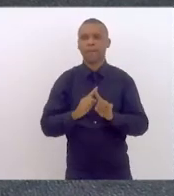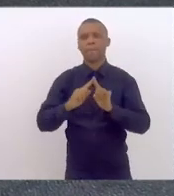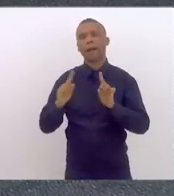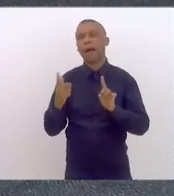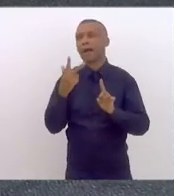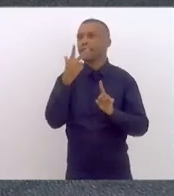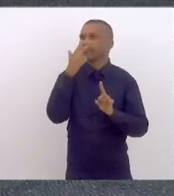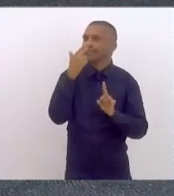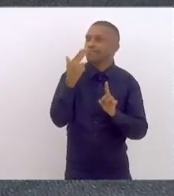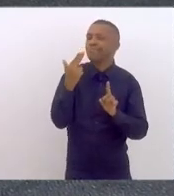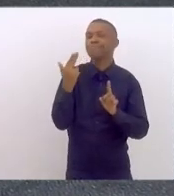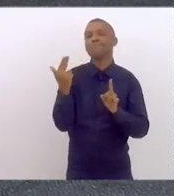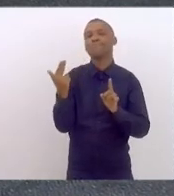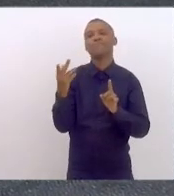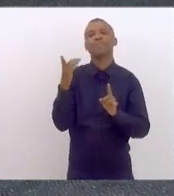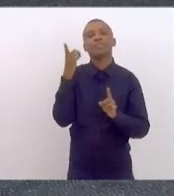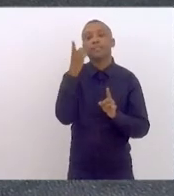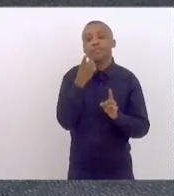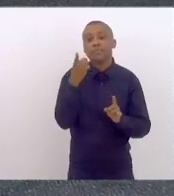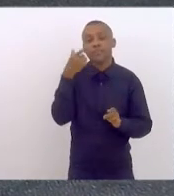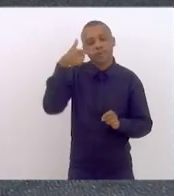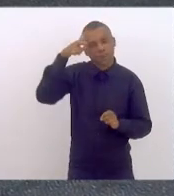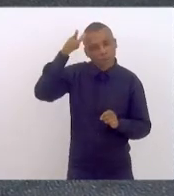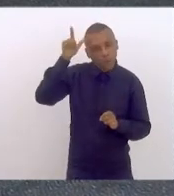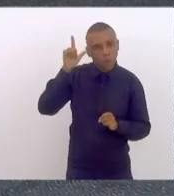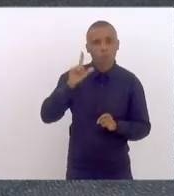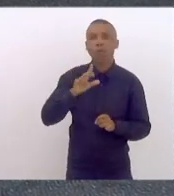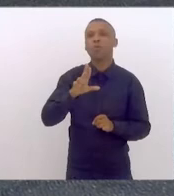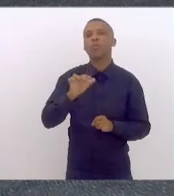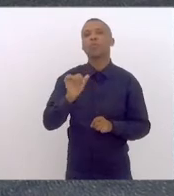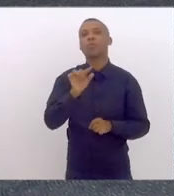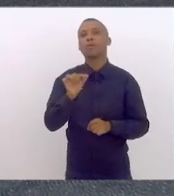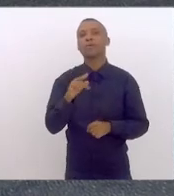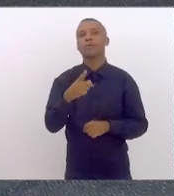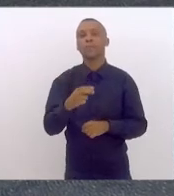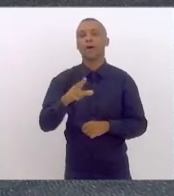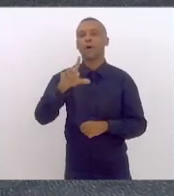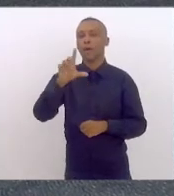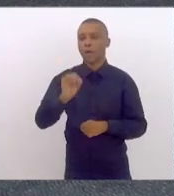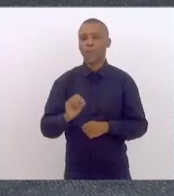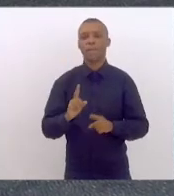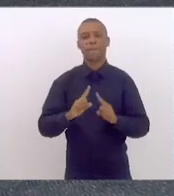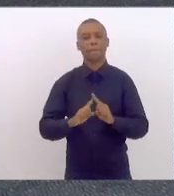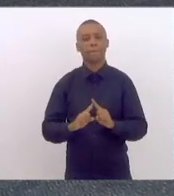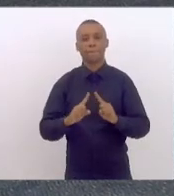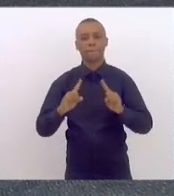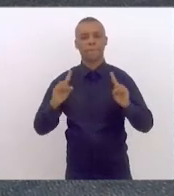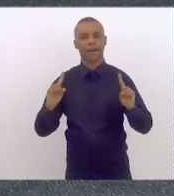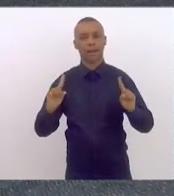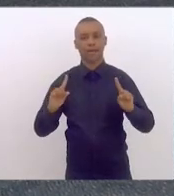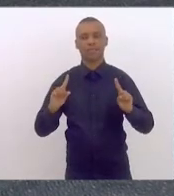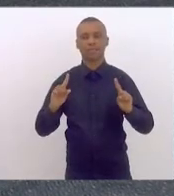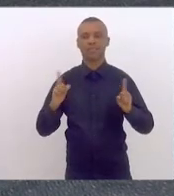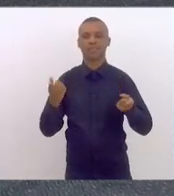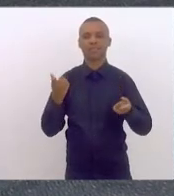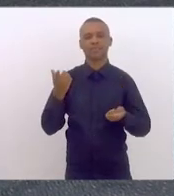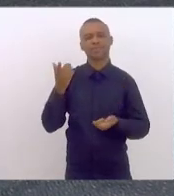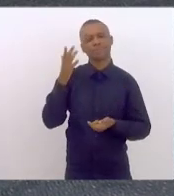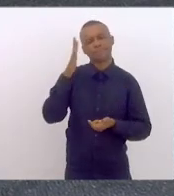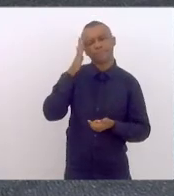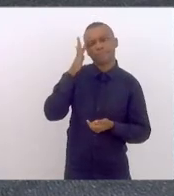do deputado Luis Paulo mas distante